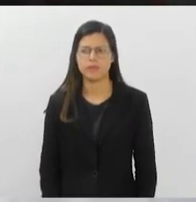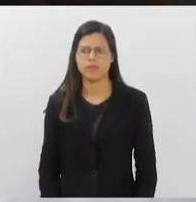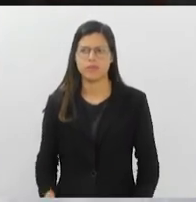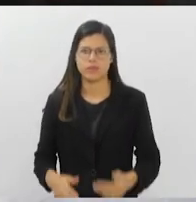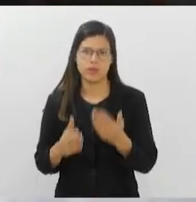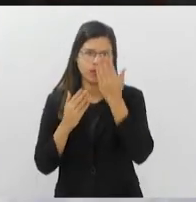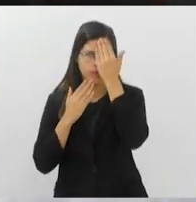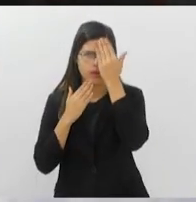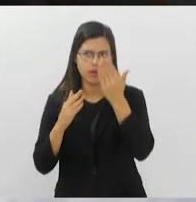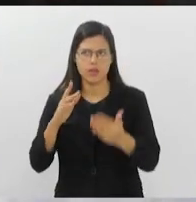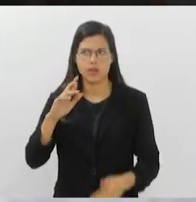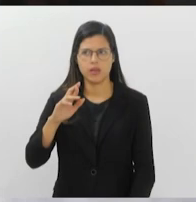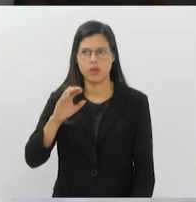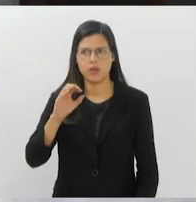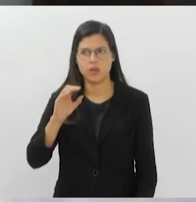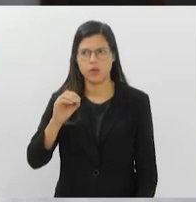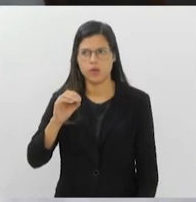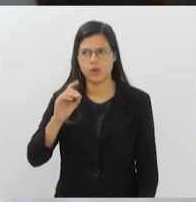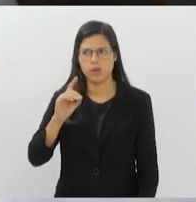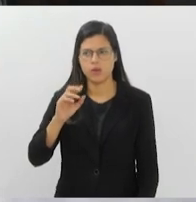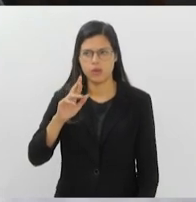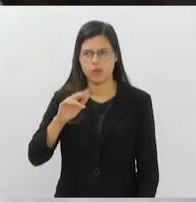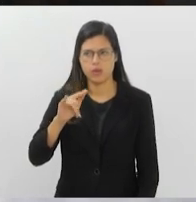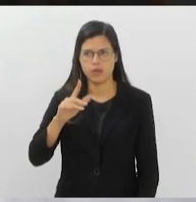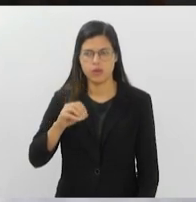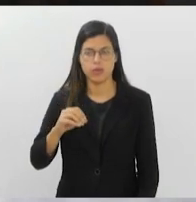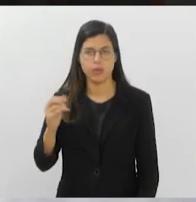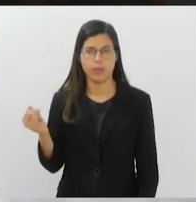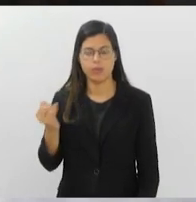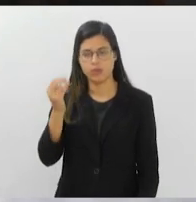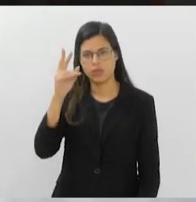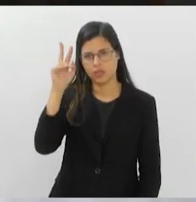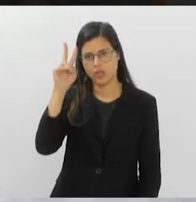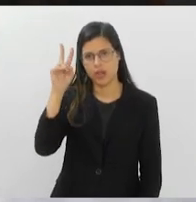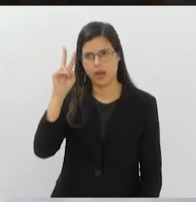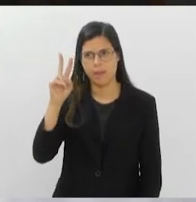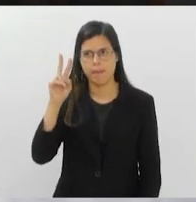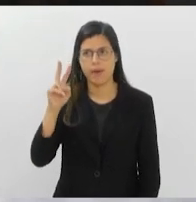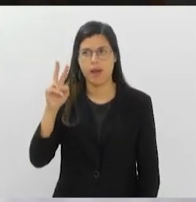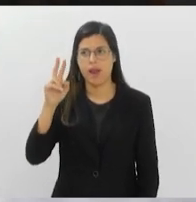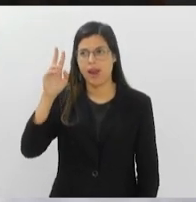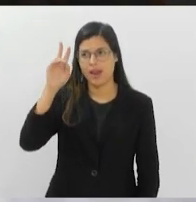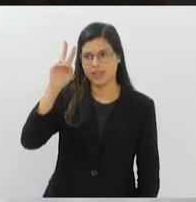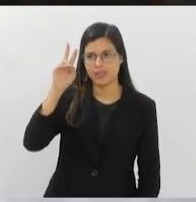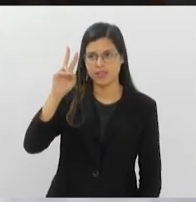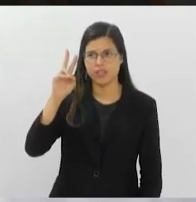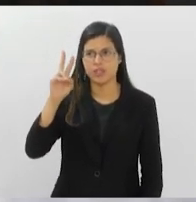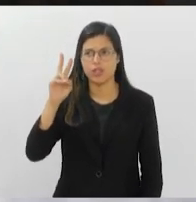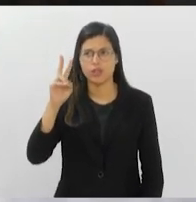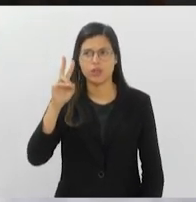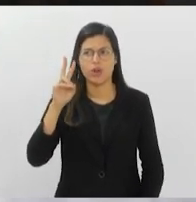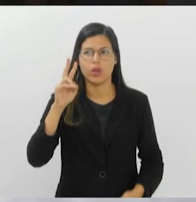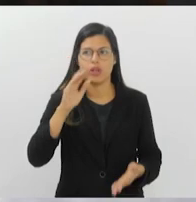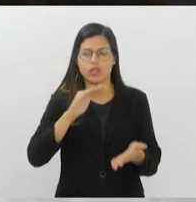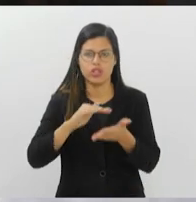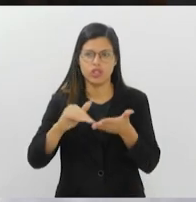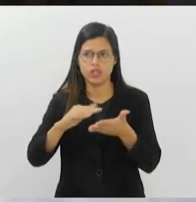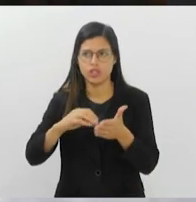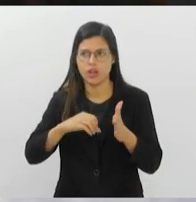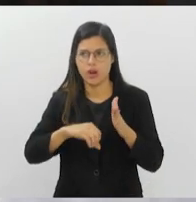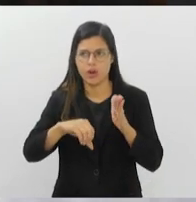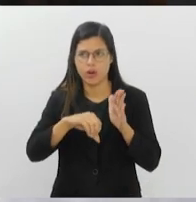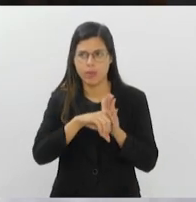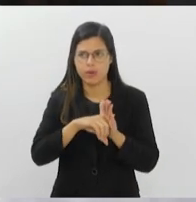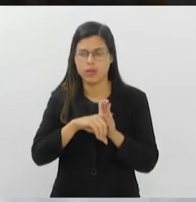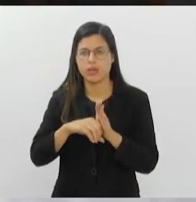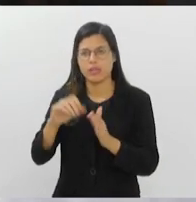Obrigado, Rodrigo. Importante lembrar que essa história de discriminação a essa planta é uma história que está muito